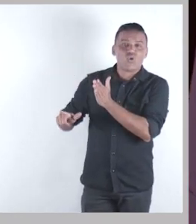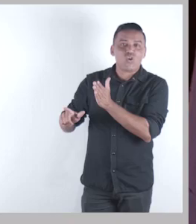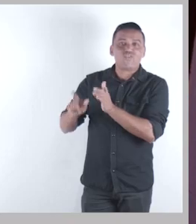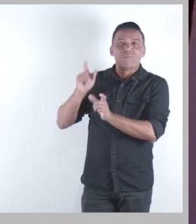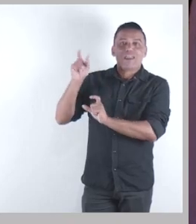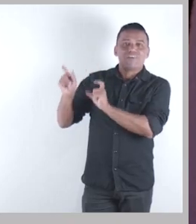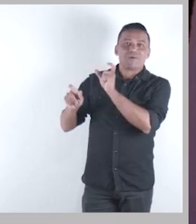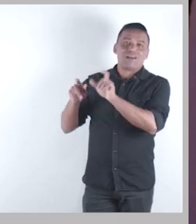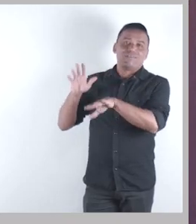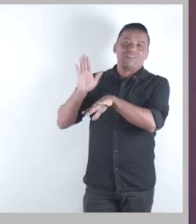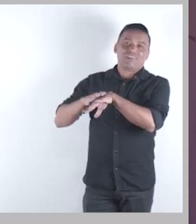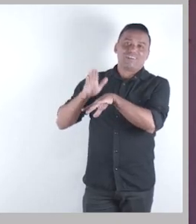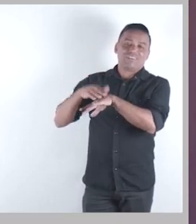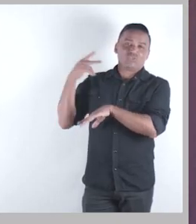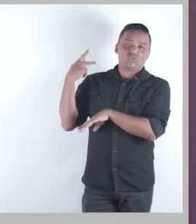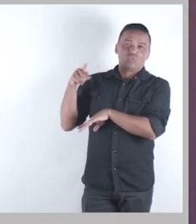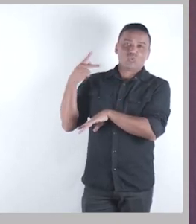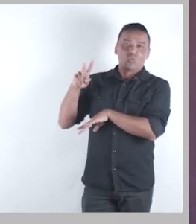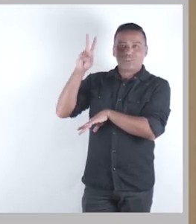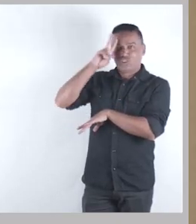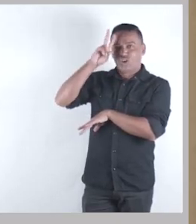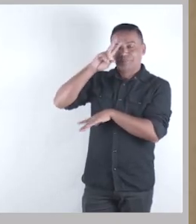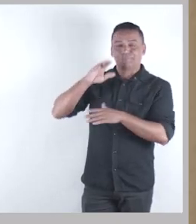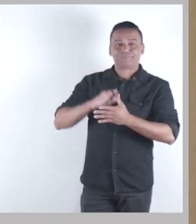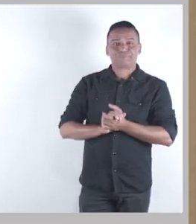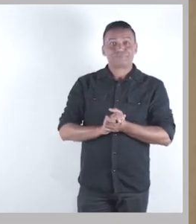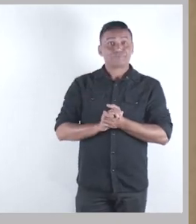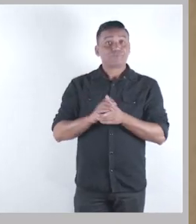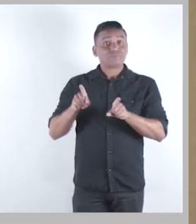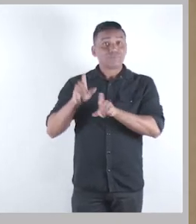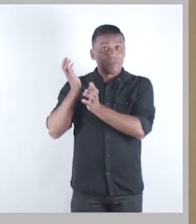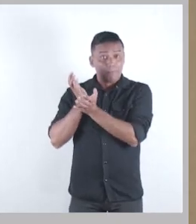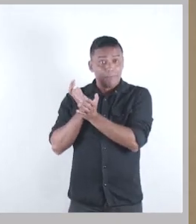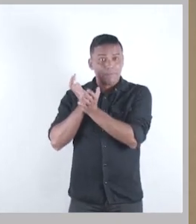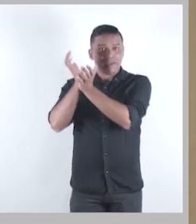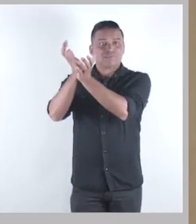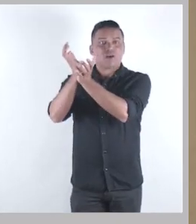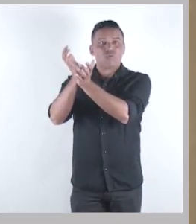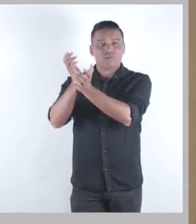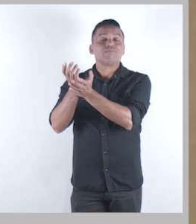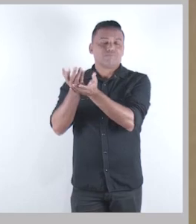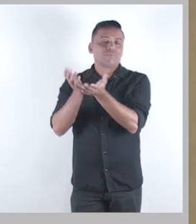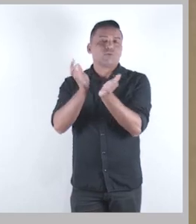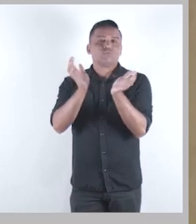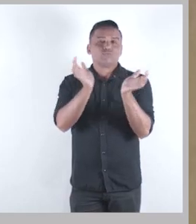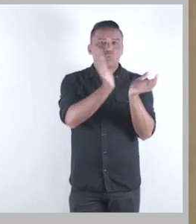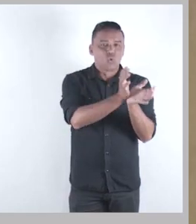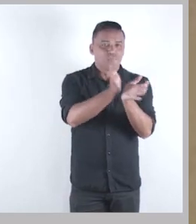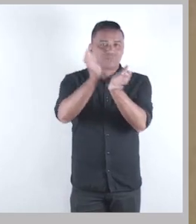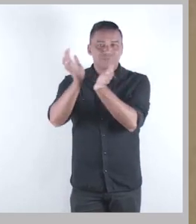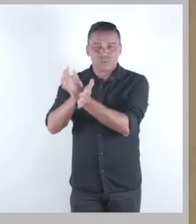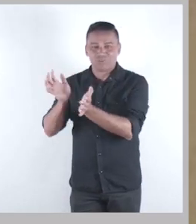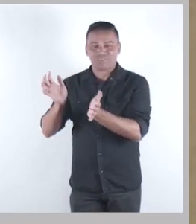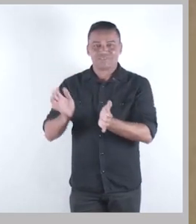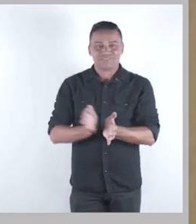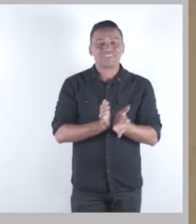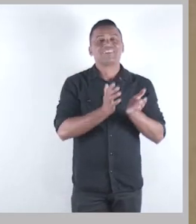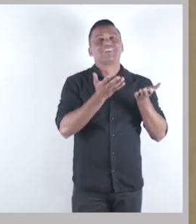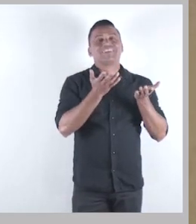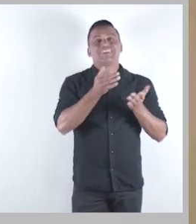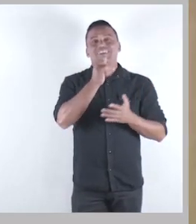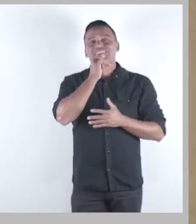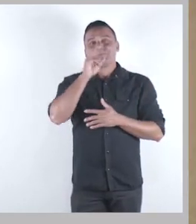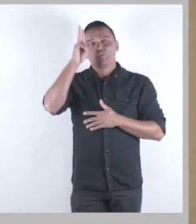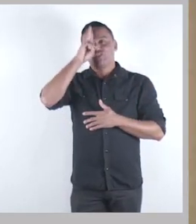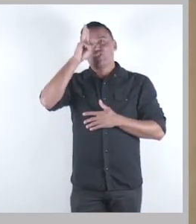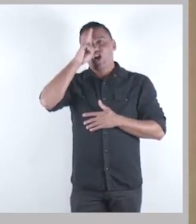palavras suas essa história? E também aí a premiação. E por aí fora, portanto, vamos fazendo uma série de... inclusive, aquelas histórias que